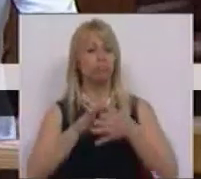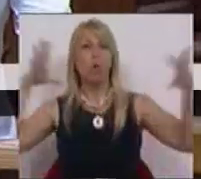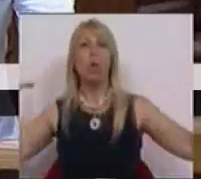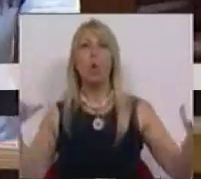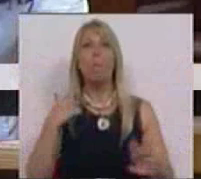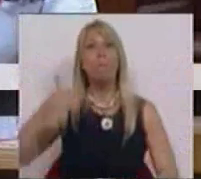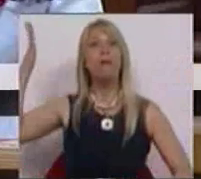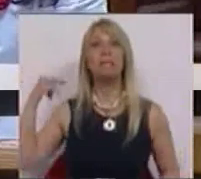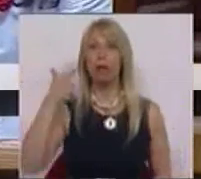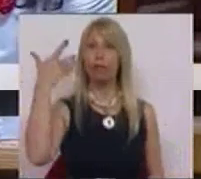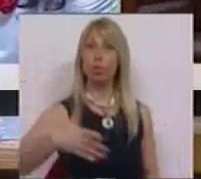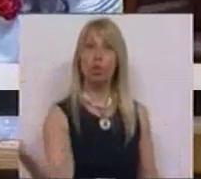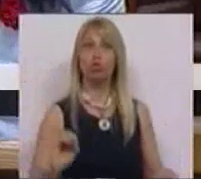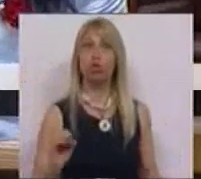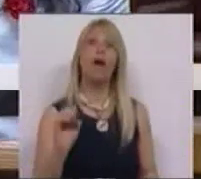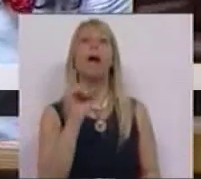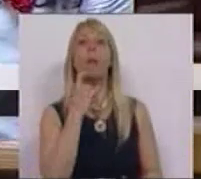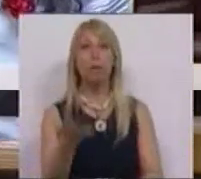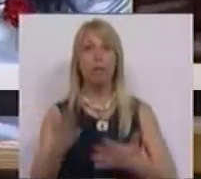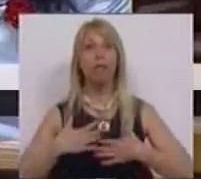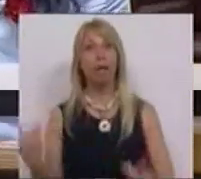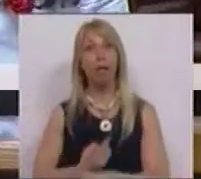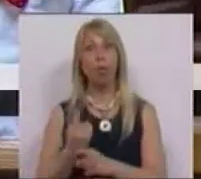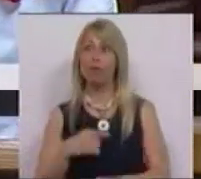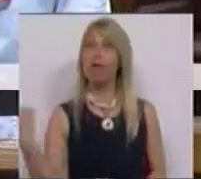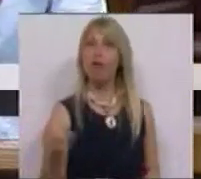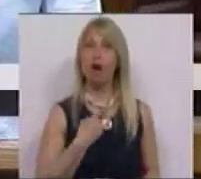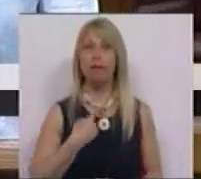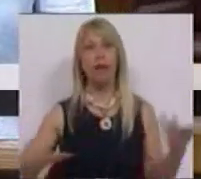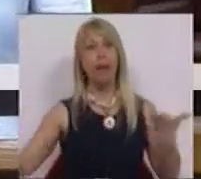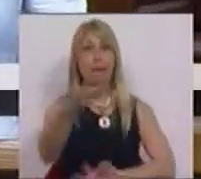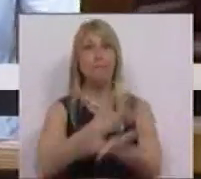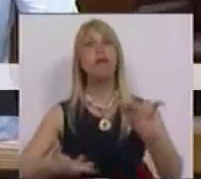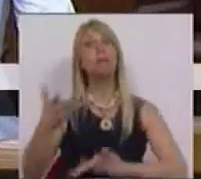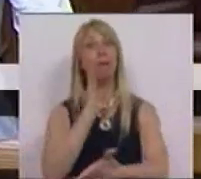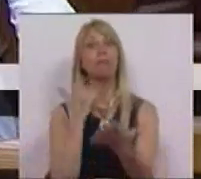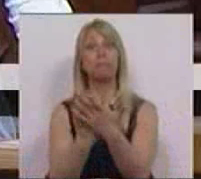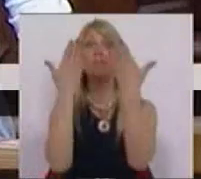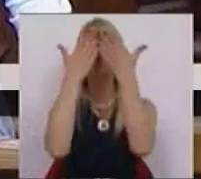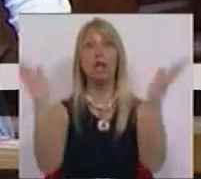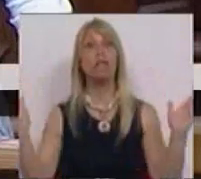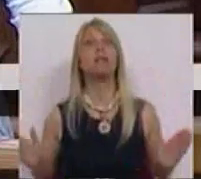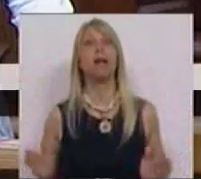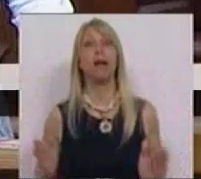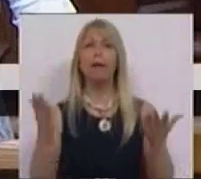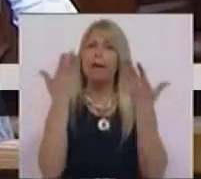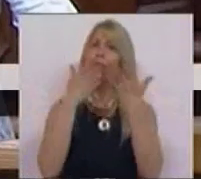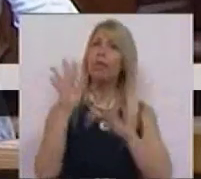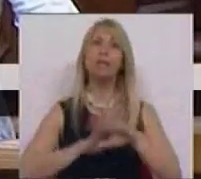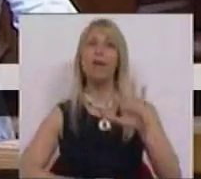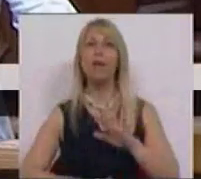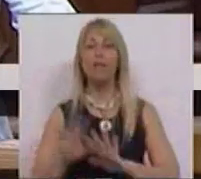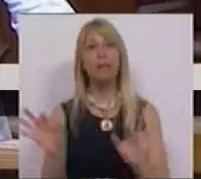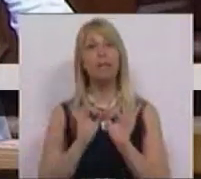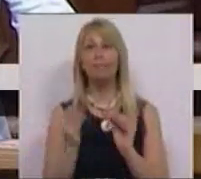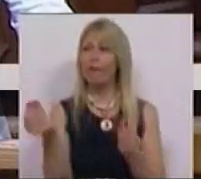futuro. Foi Abril que nos trouxe aquilo que é nosso, que é partilhado e que faz a democracia. E a democracia é feita pela sua